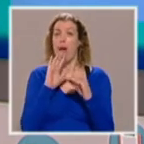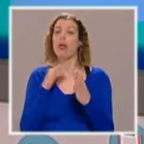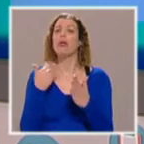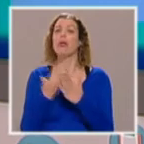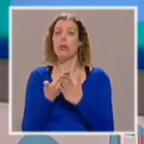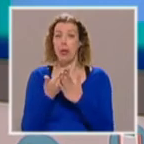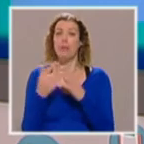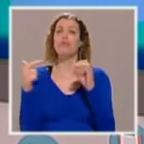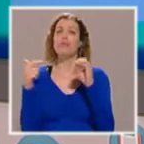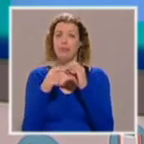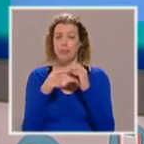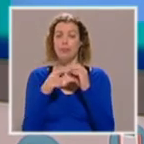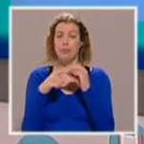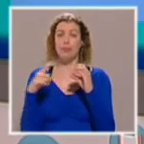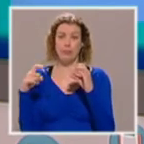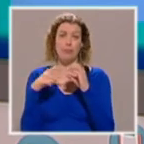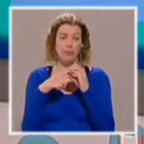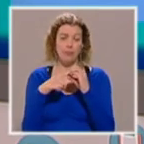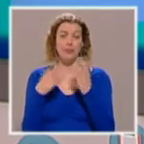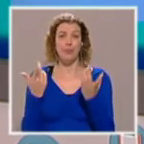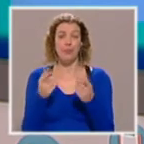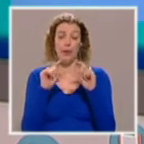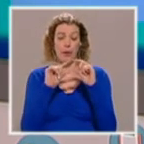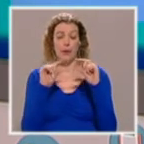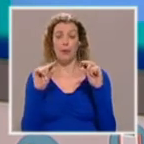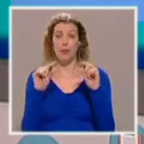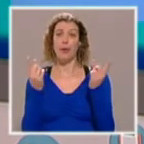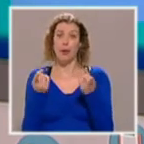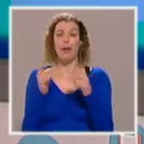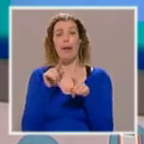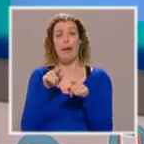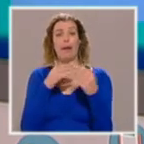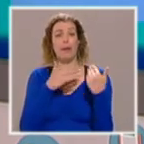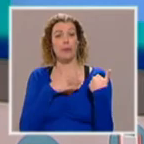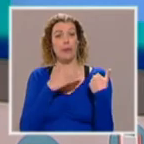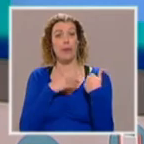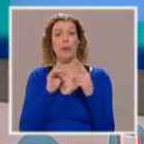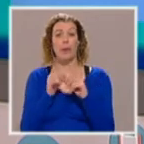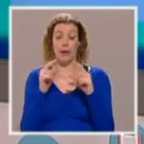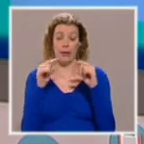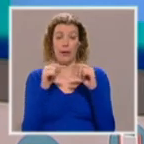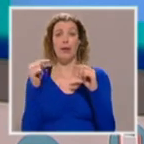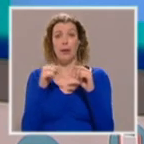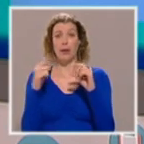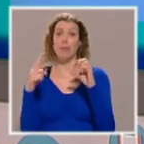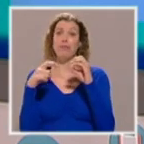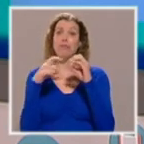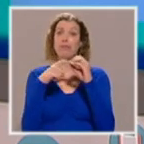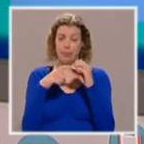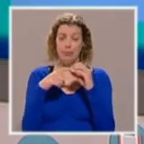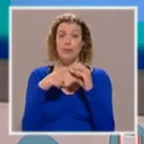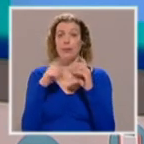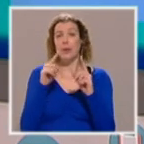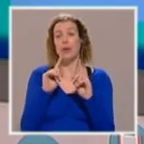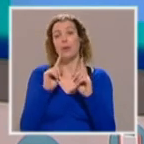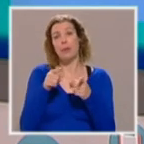a fecundação. Então, a trompa de falópio é a via genital responsável pelo local onde ocorre a fecundação e se